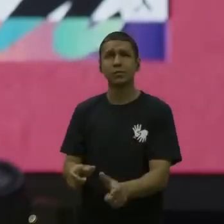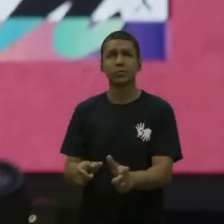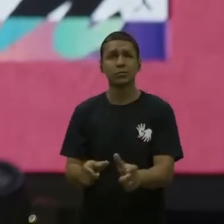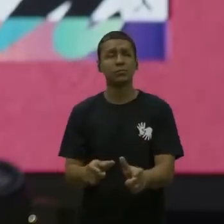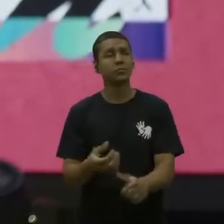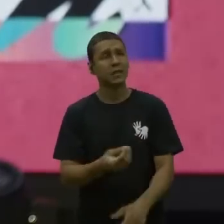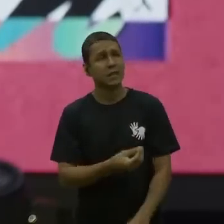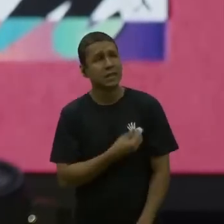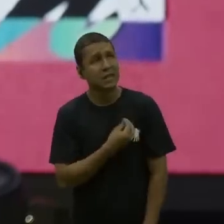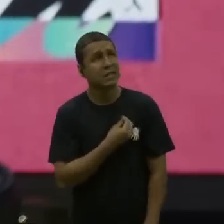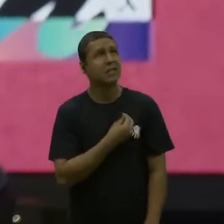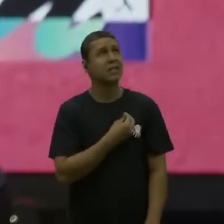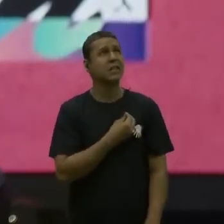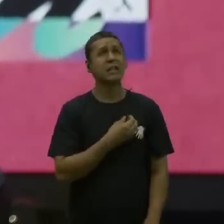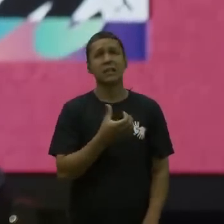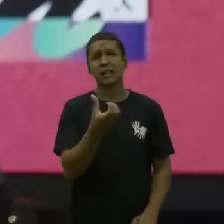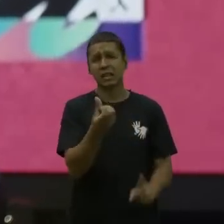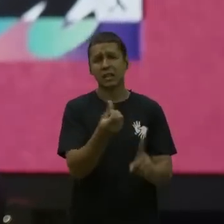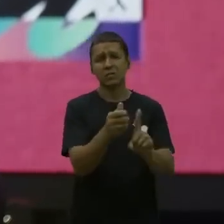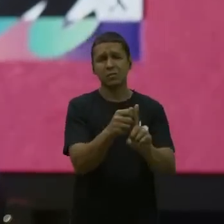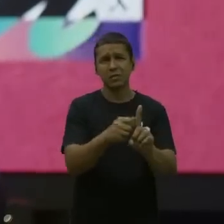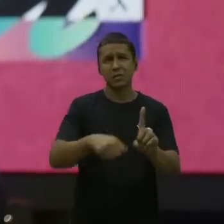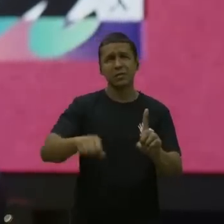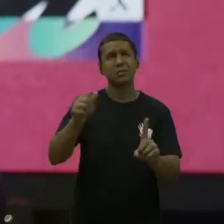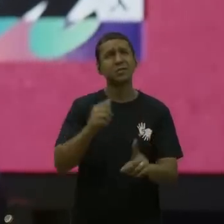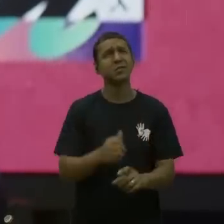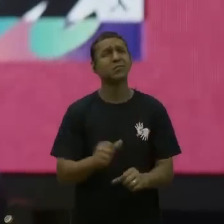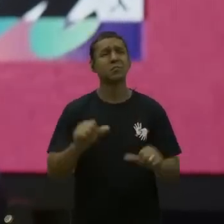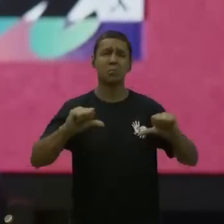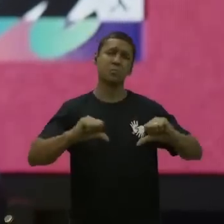viveram os piores 6 meses das suas vidas